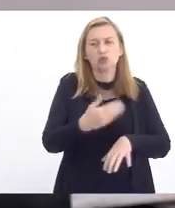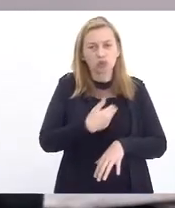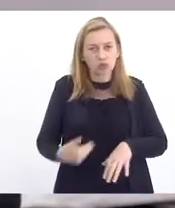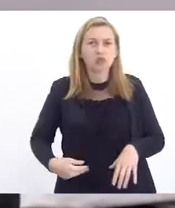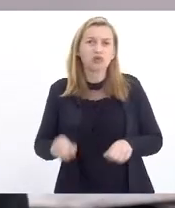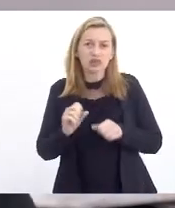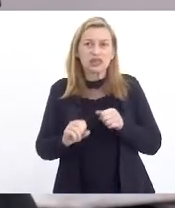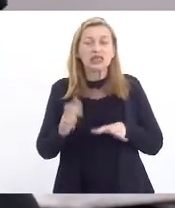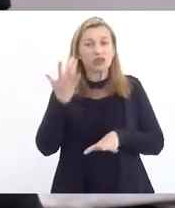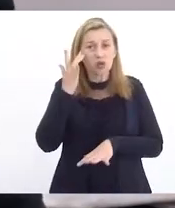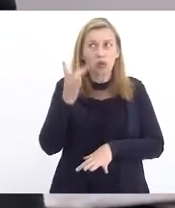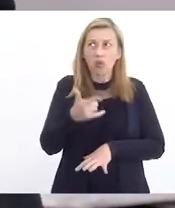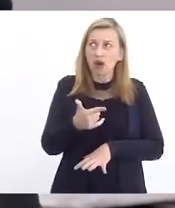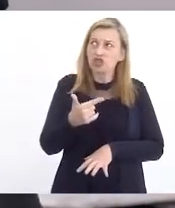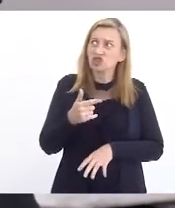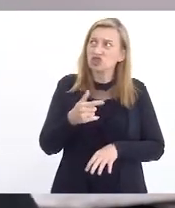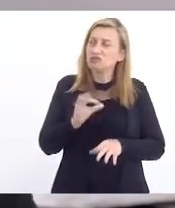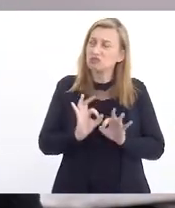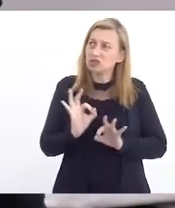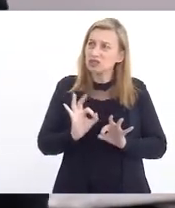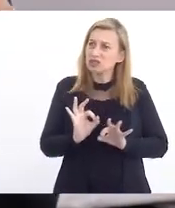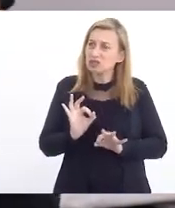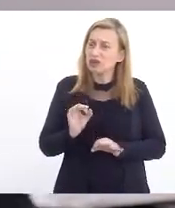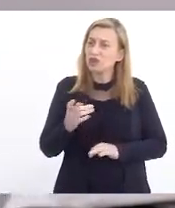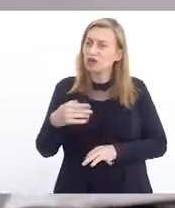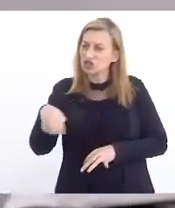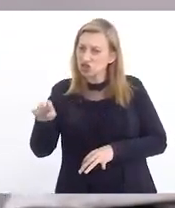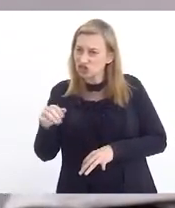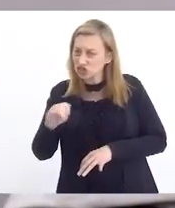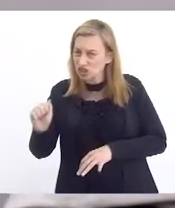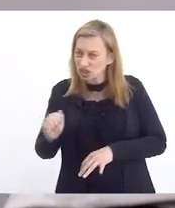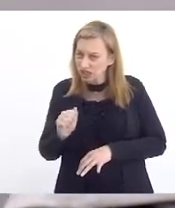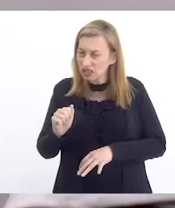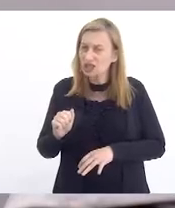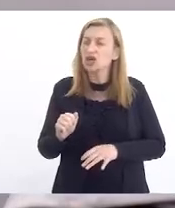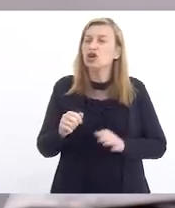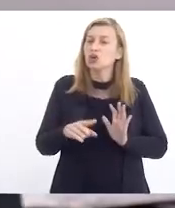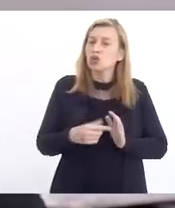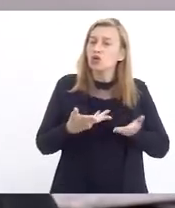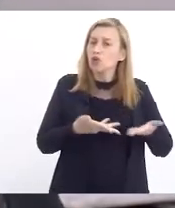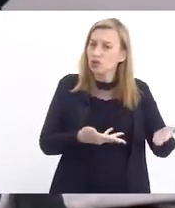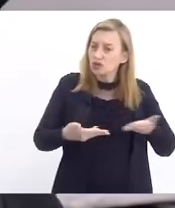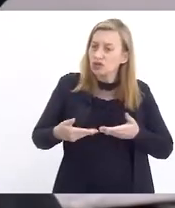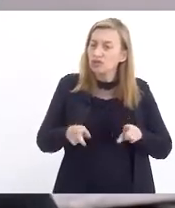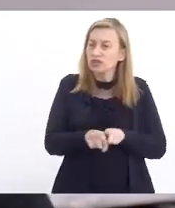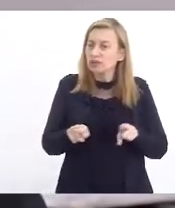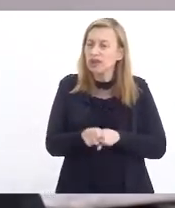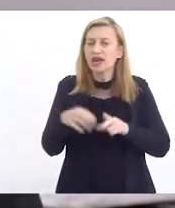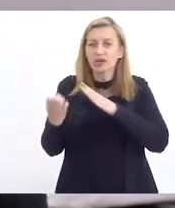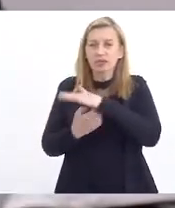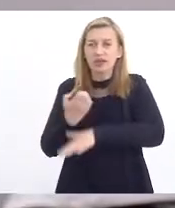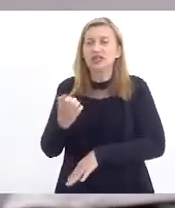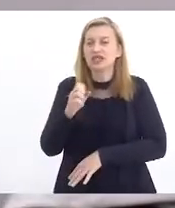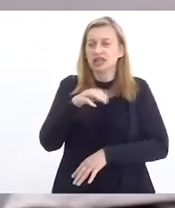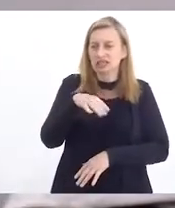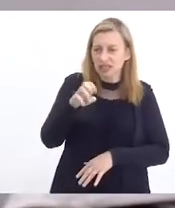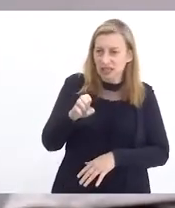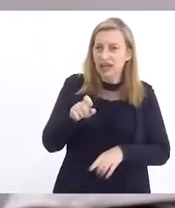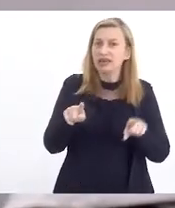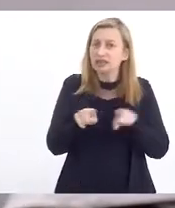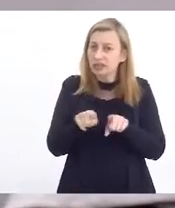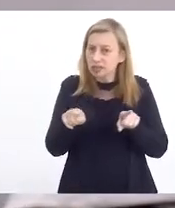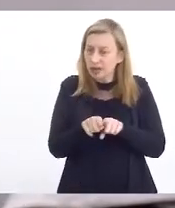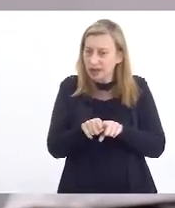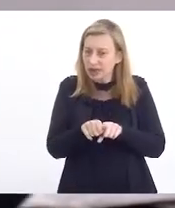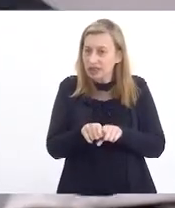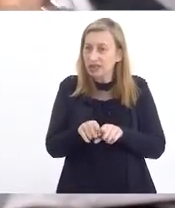Então, acho que a gente precisa fazer com a Genersa, e aí convidamos também a SEDAE para estar presente, né? E também,